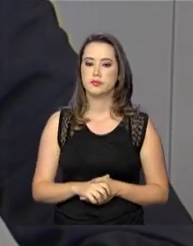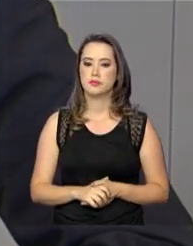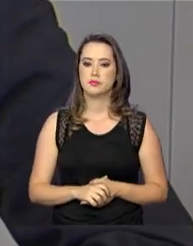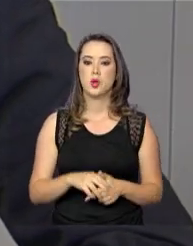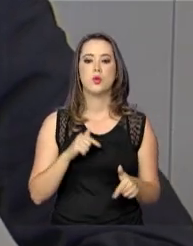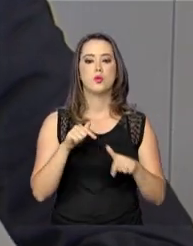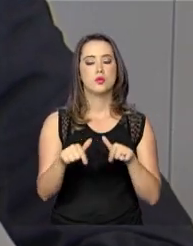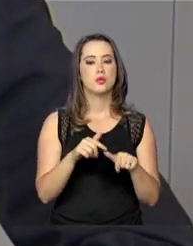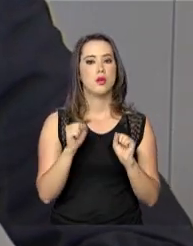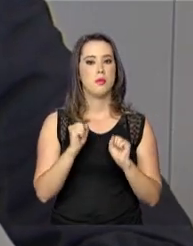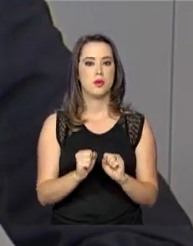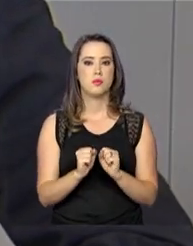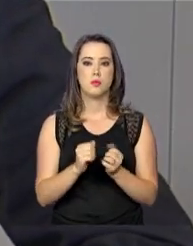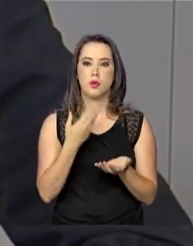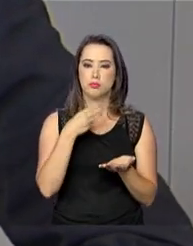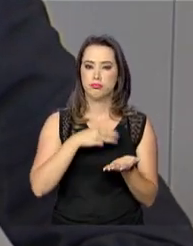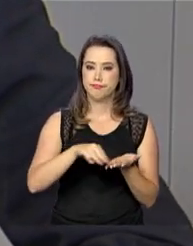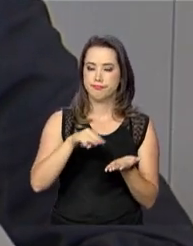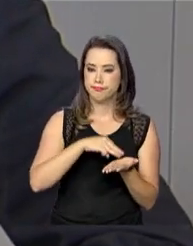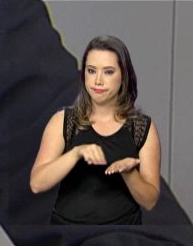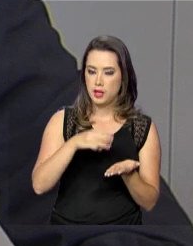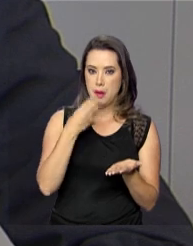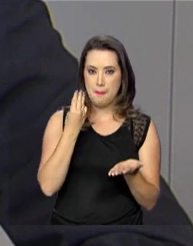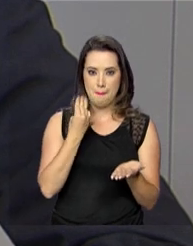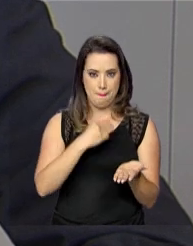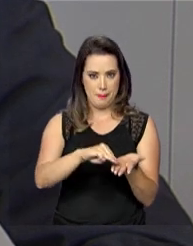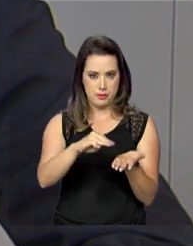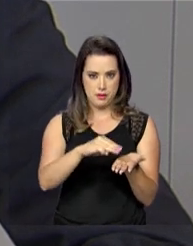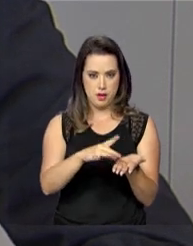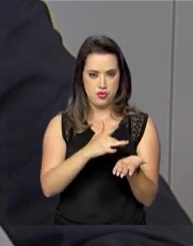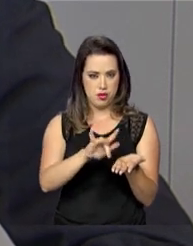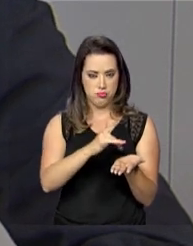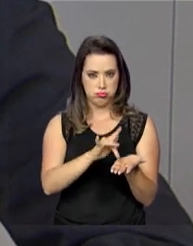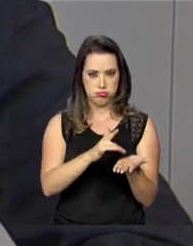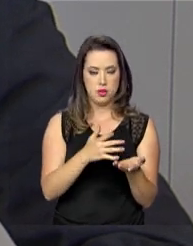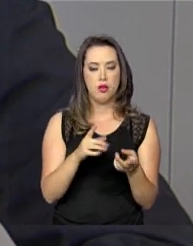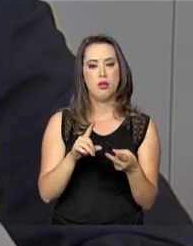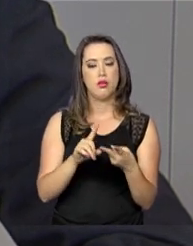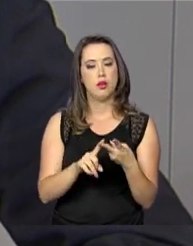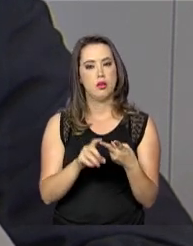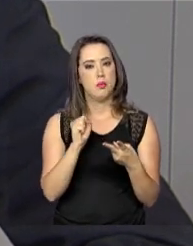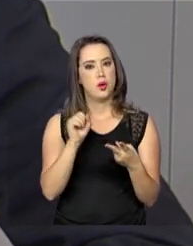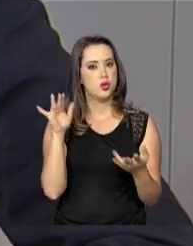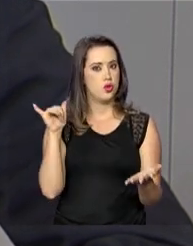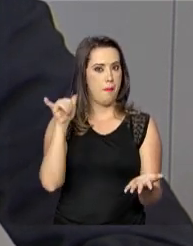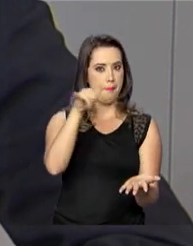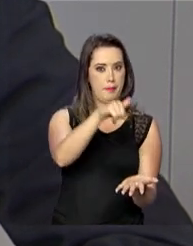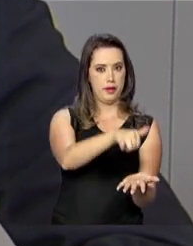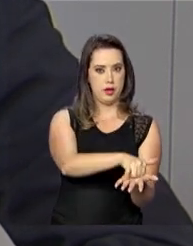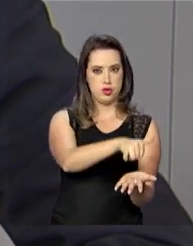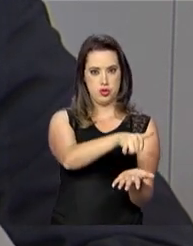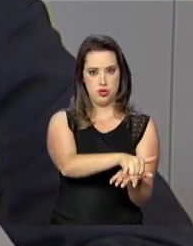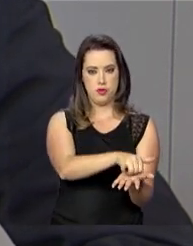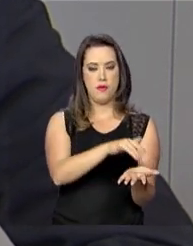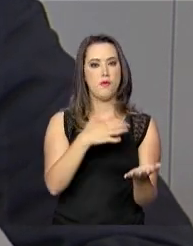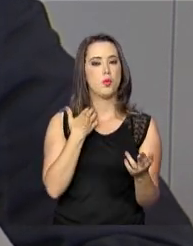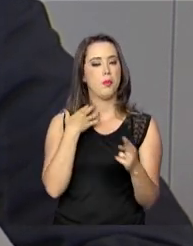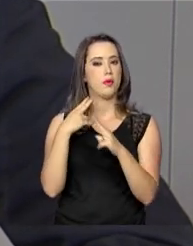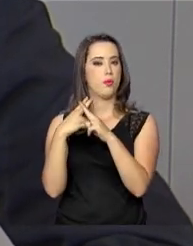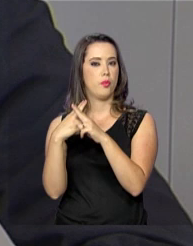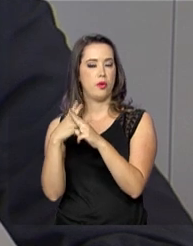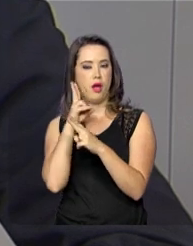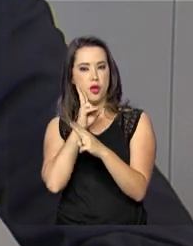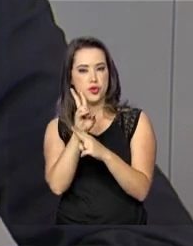pode cadastrar para receber mensagem via sms o trabalhador pode baixar o aplicativo da caixa vai ficar esses